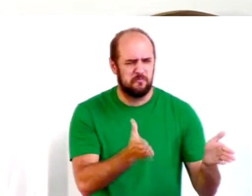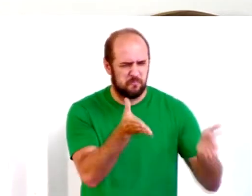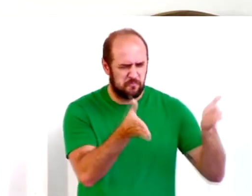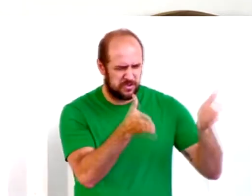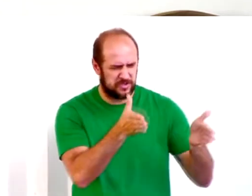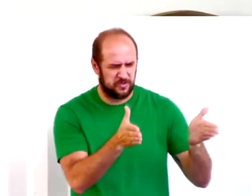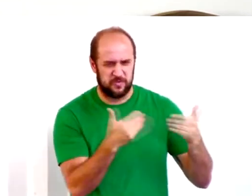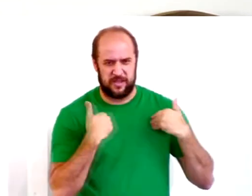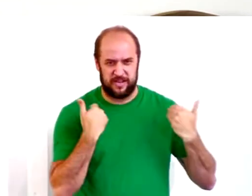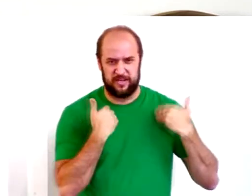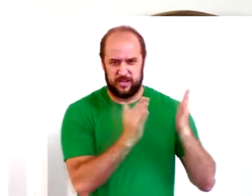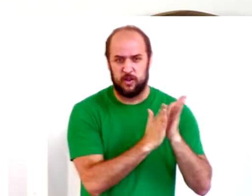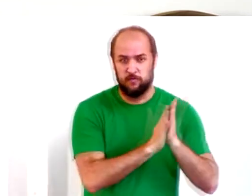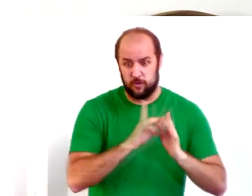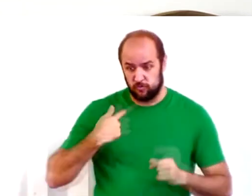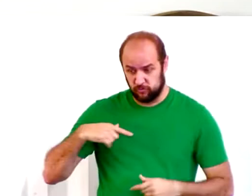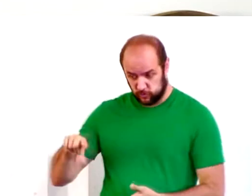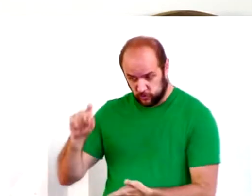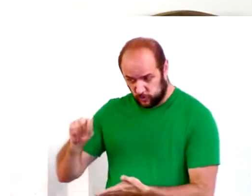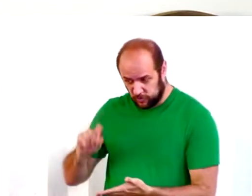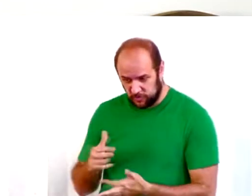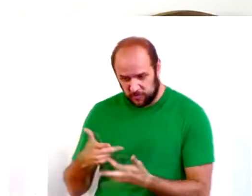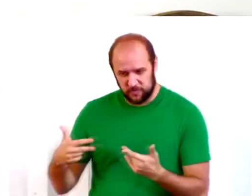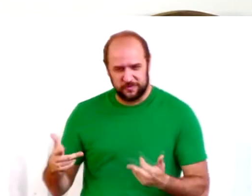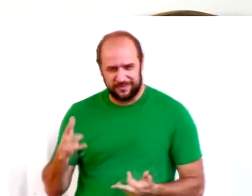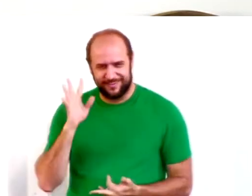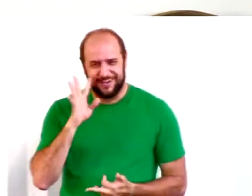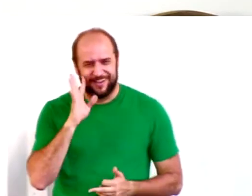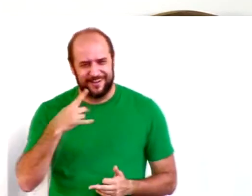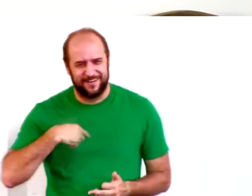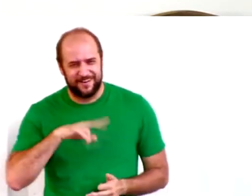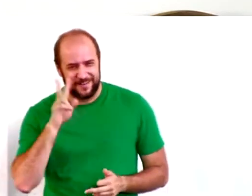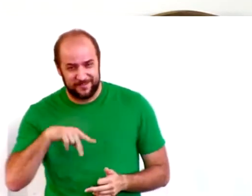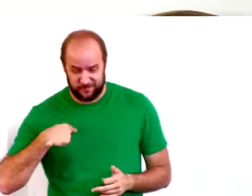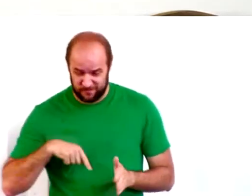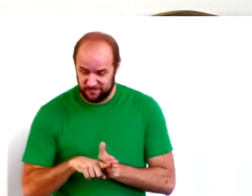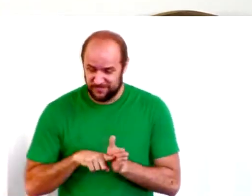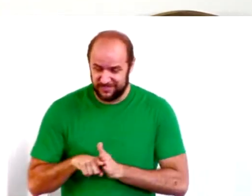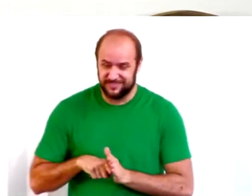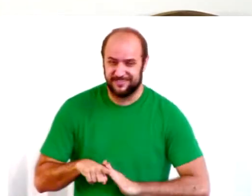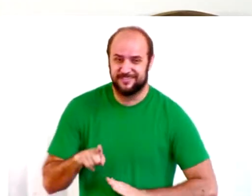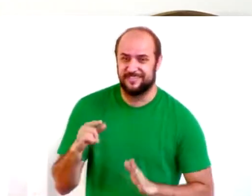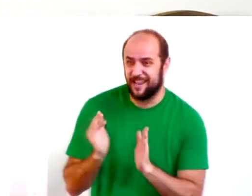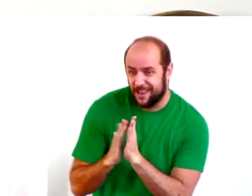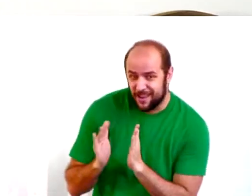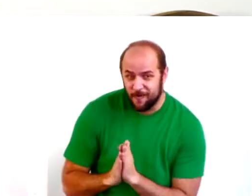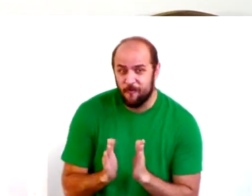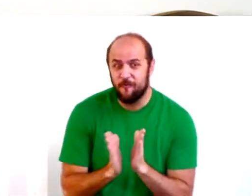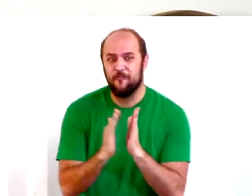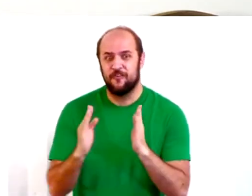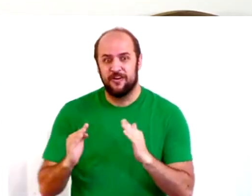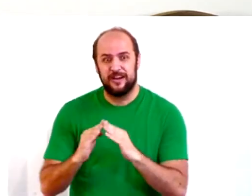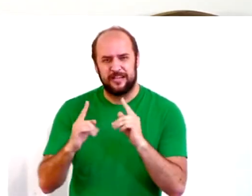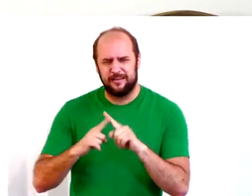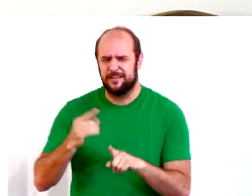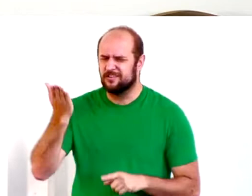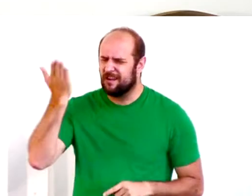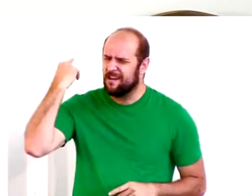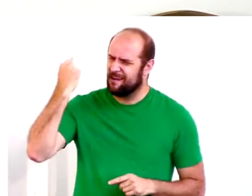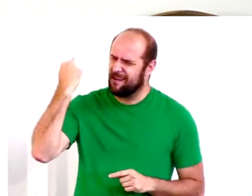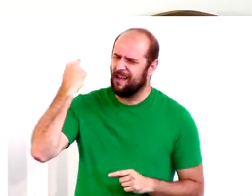separei algumas coisas aqui que são tão interessantes. Eu fui pesquisar um pouco sobre o louvor da igreja